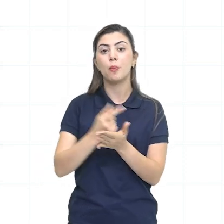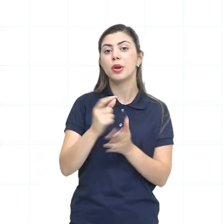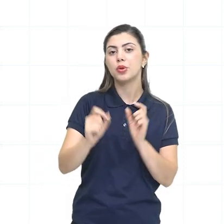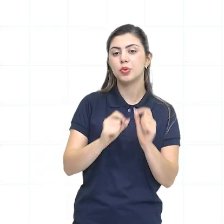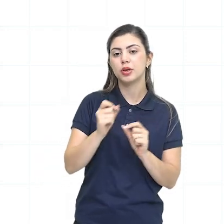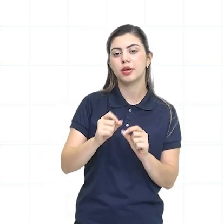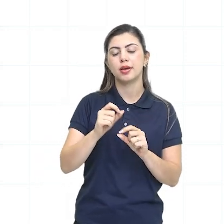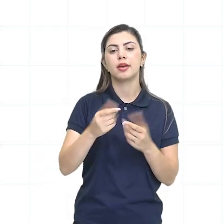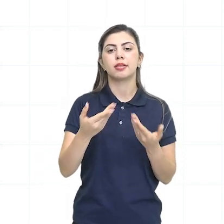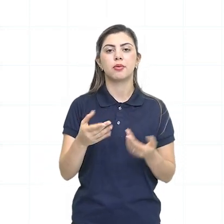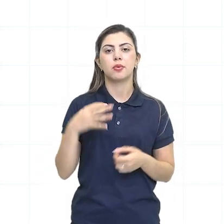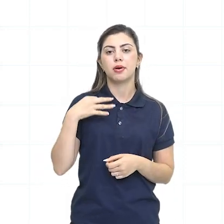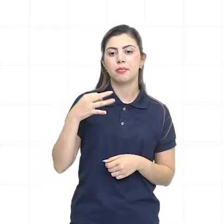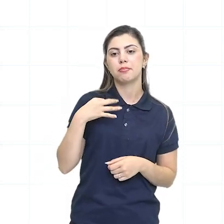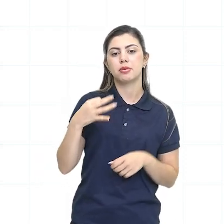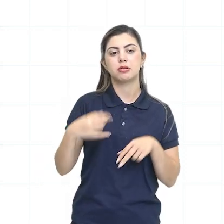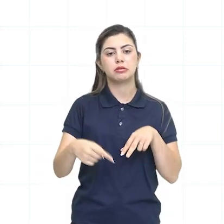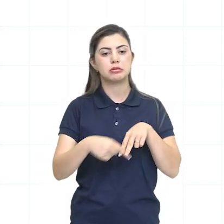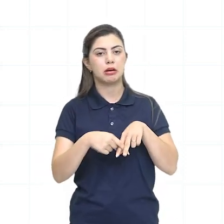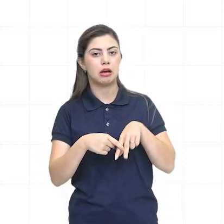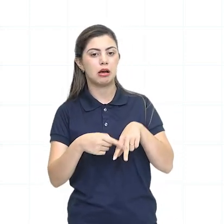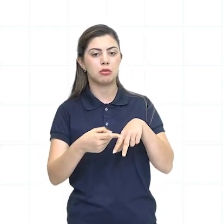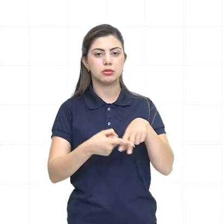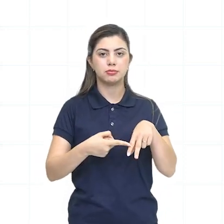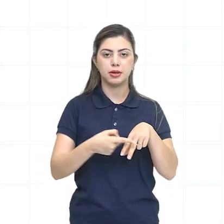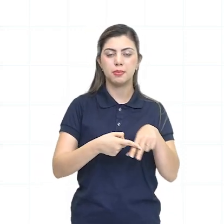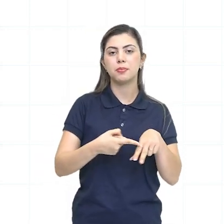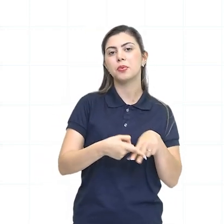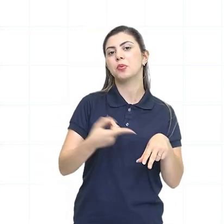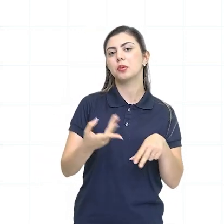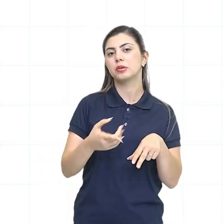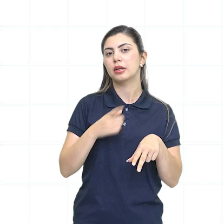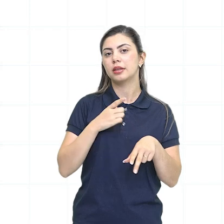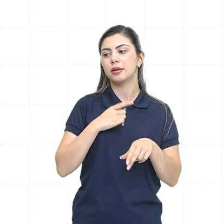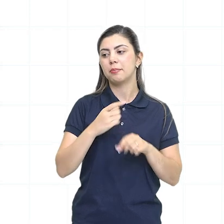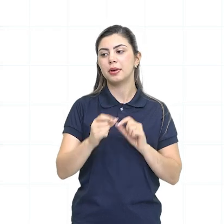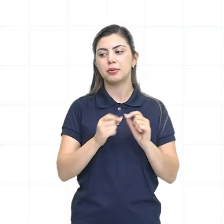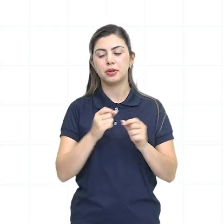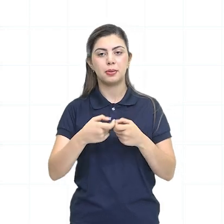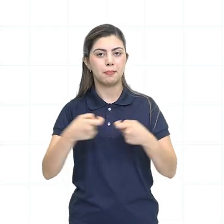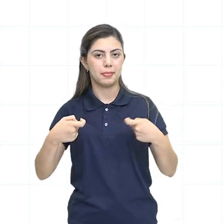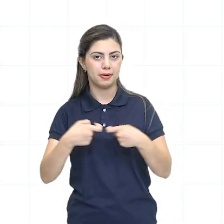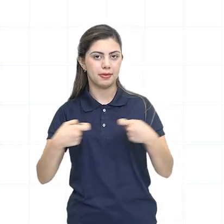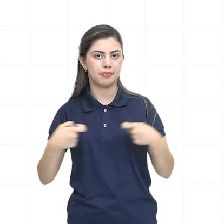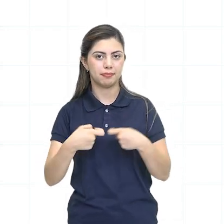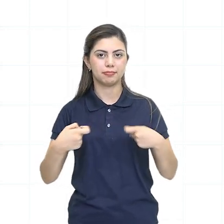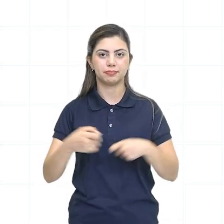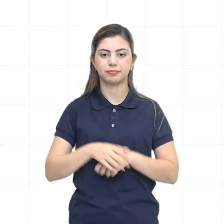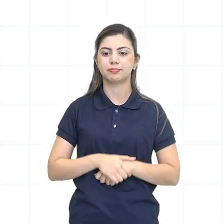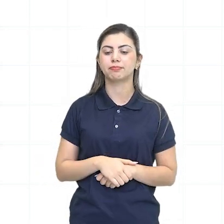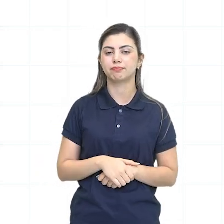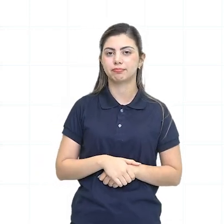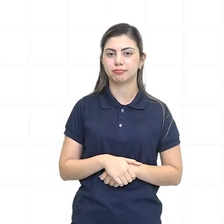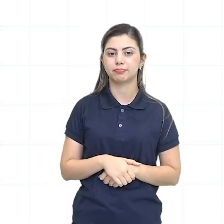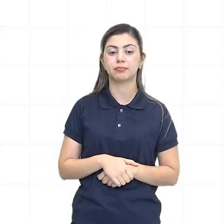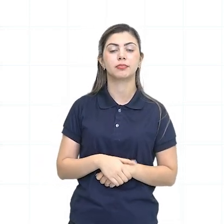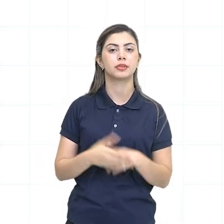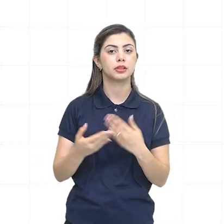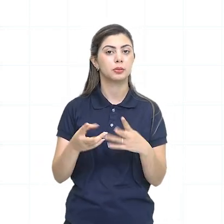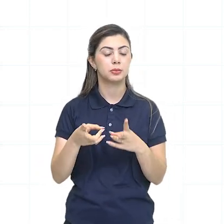Camisas, calças, bermudas e meias. Então, logo que